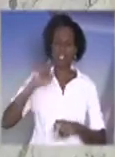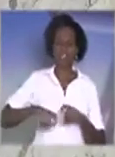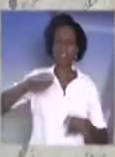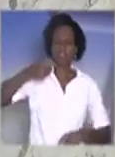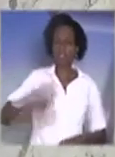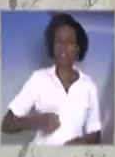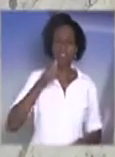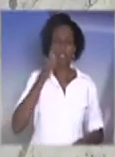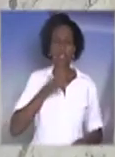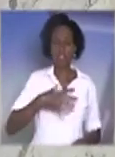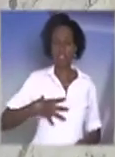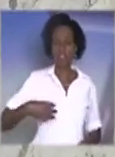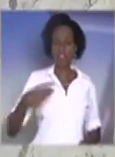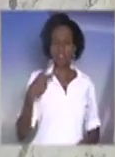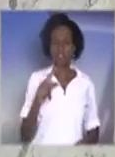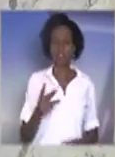filha,